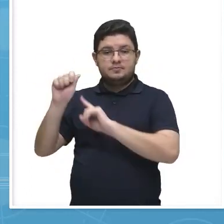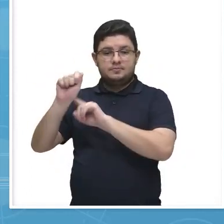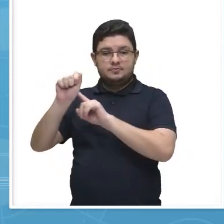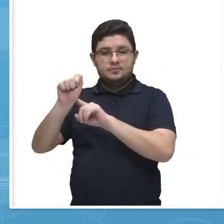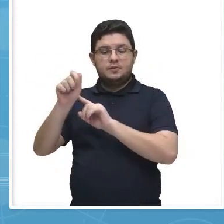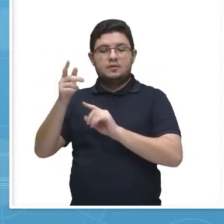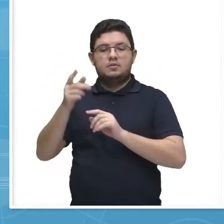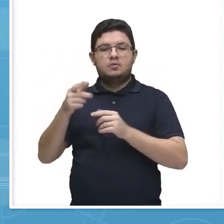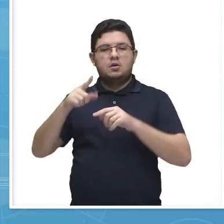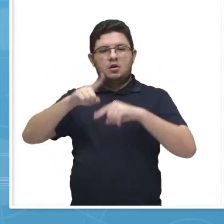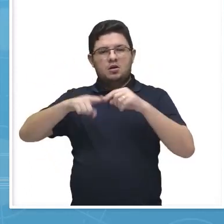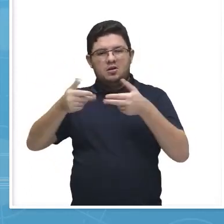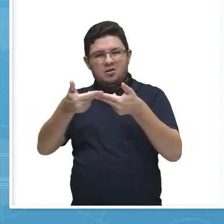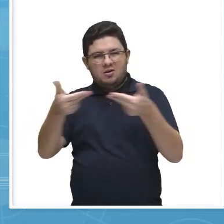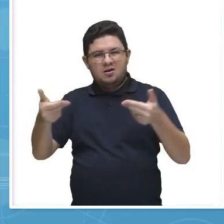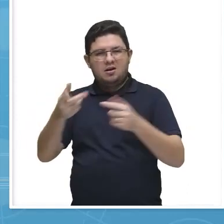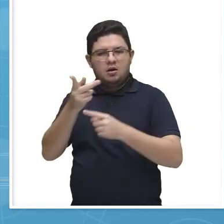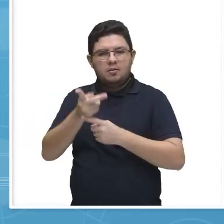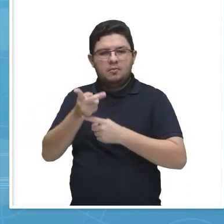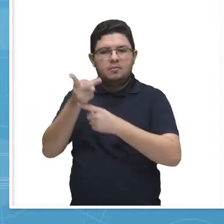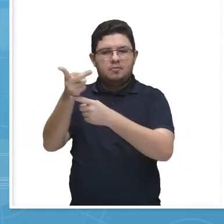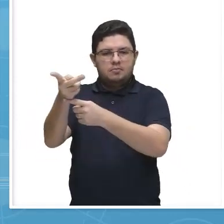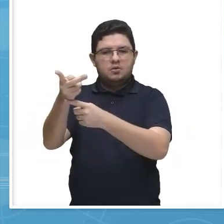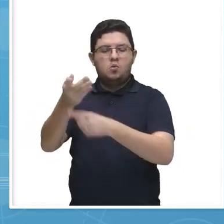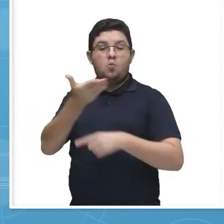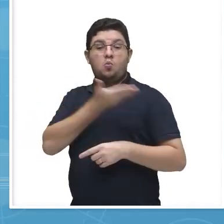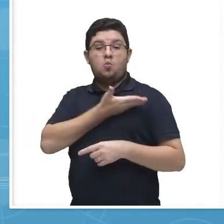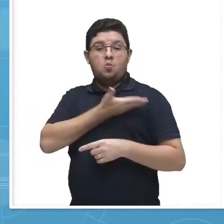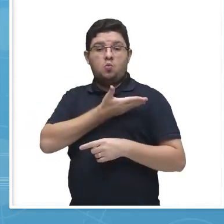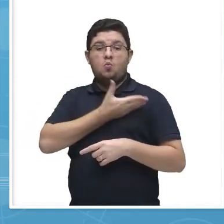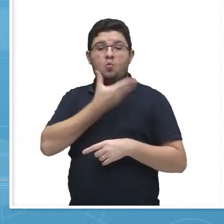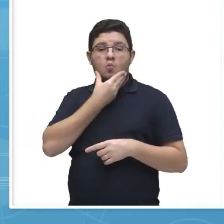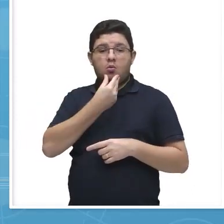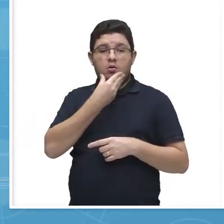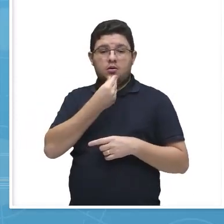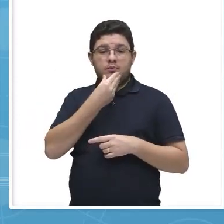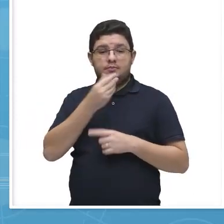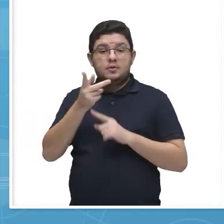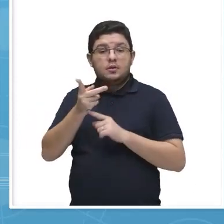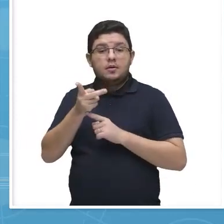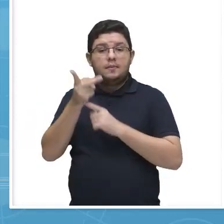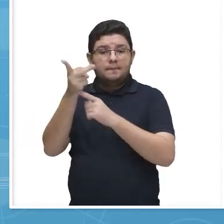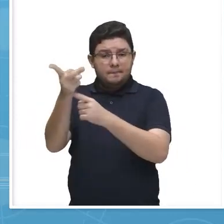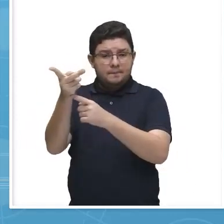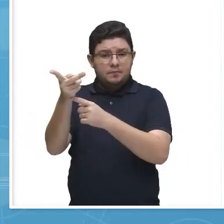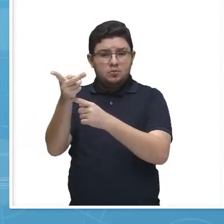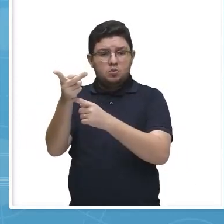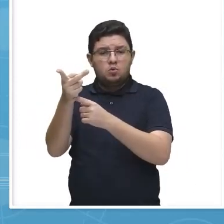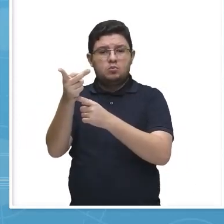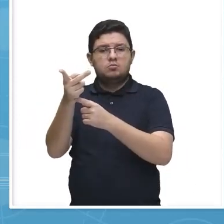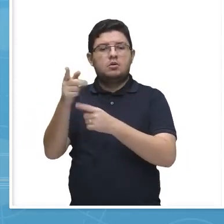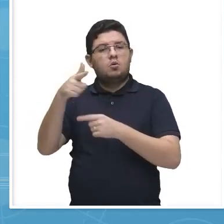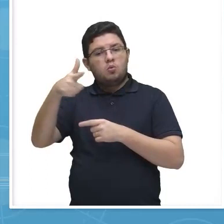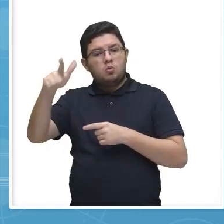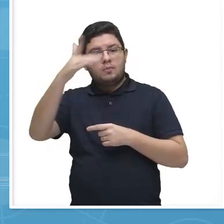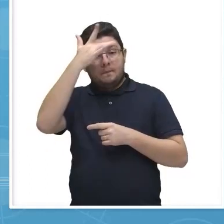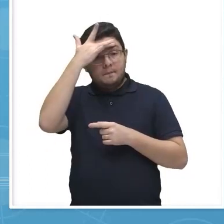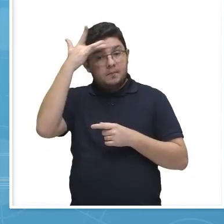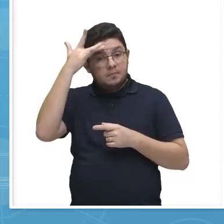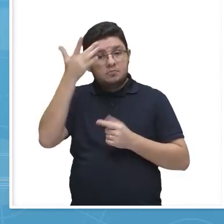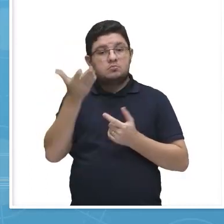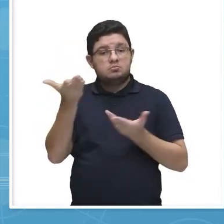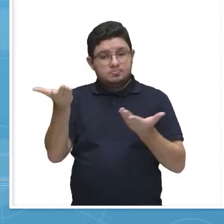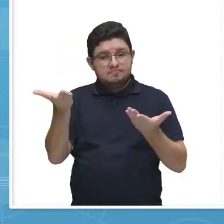amigo. Quem emprestou? Emprestou alguma coisa a alguém, certo? Quem empresta, empresta